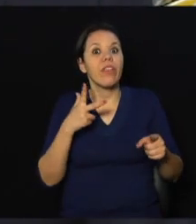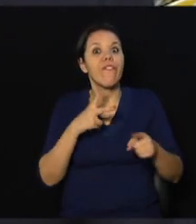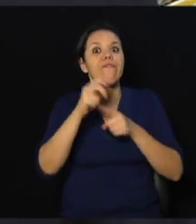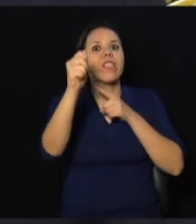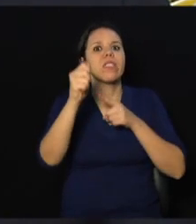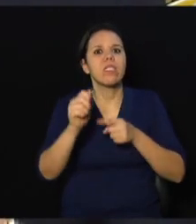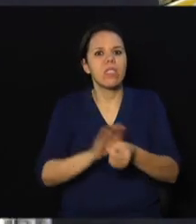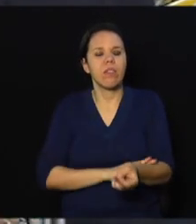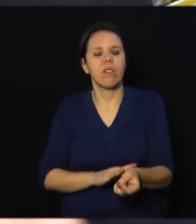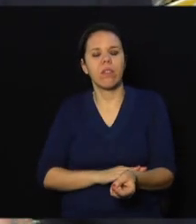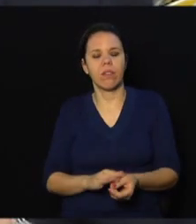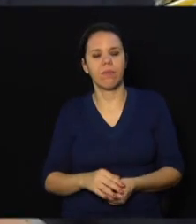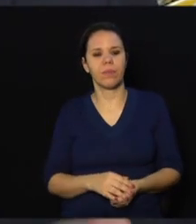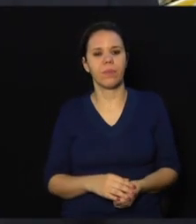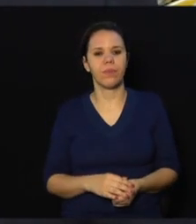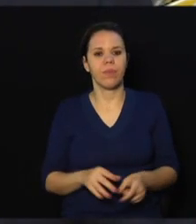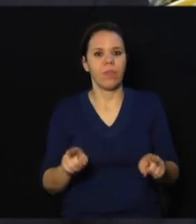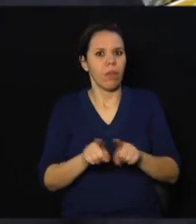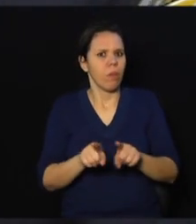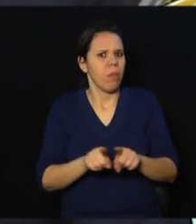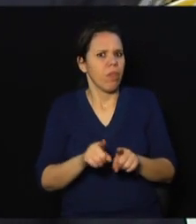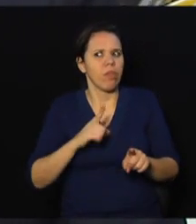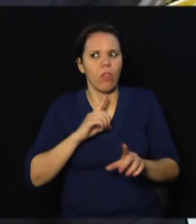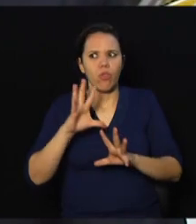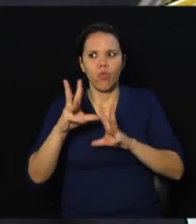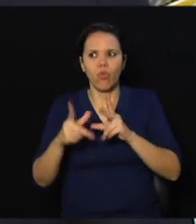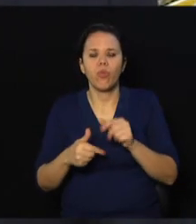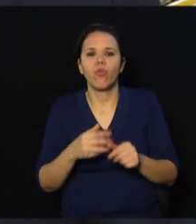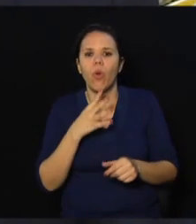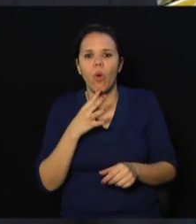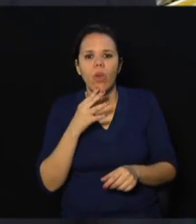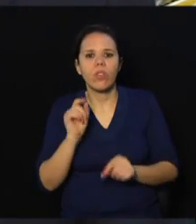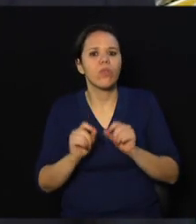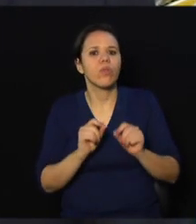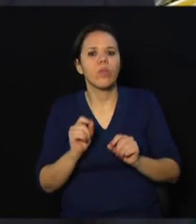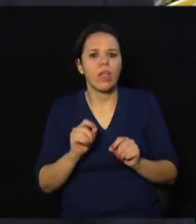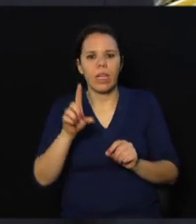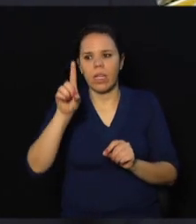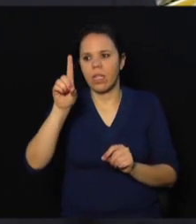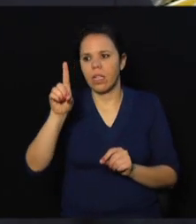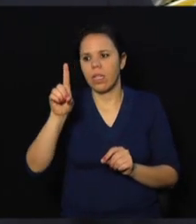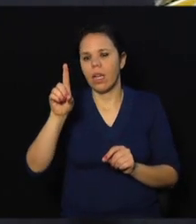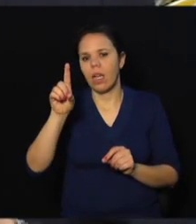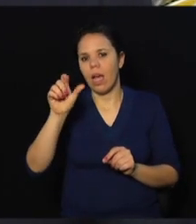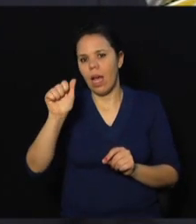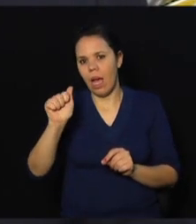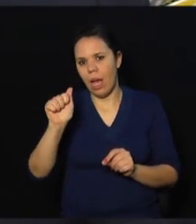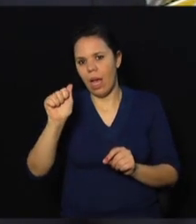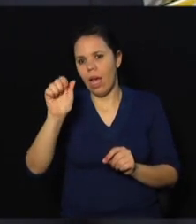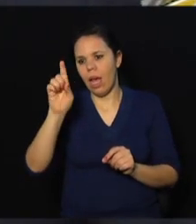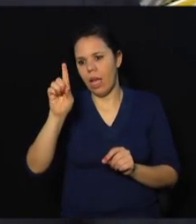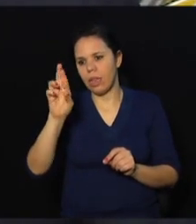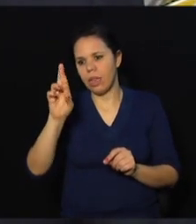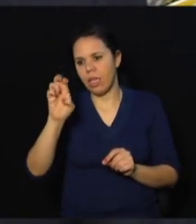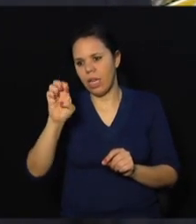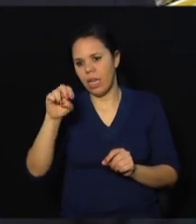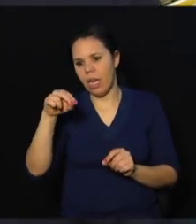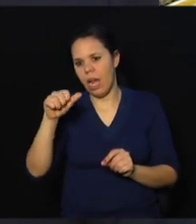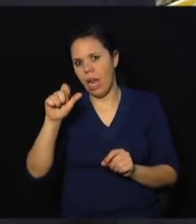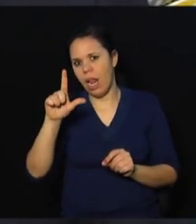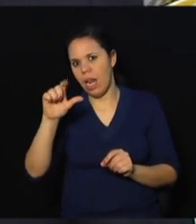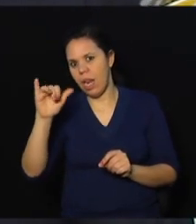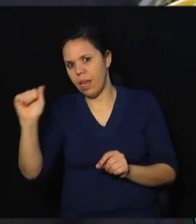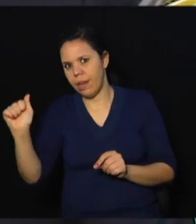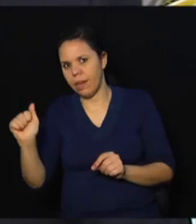comum, né, além da famosa adrenalina, que todo mundo já ouviu falar, né, que vamos falar, um neurohormônio liberado pelo nosso corpo